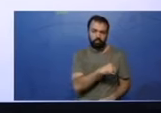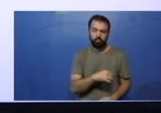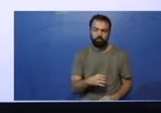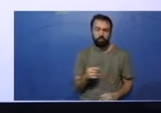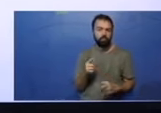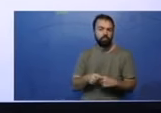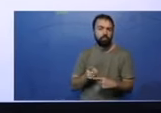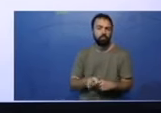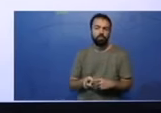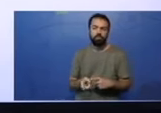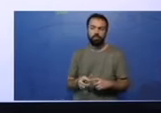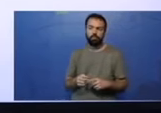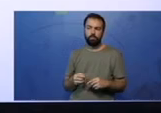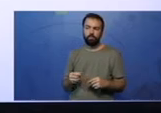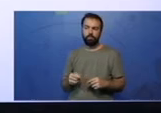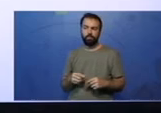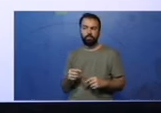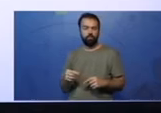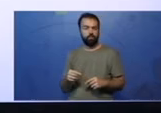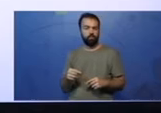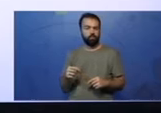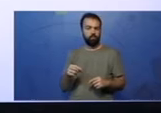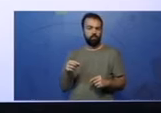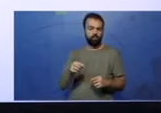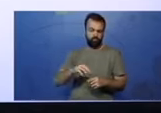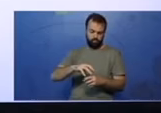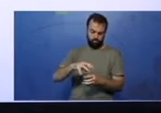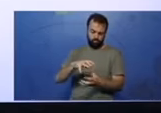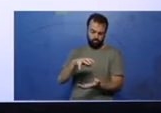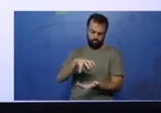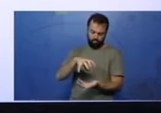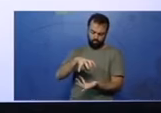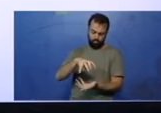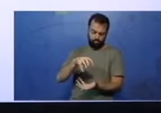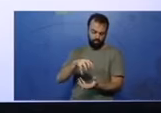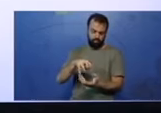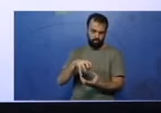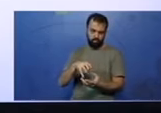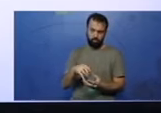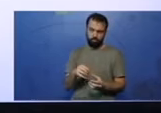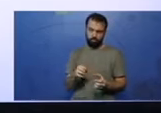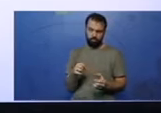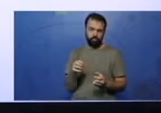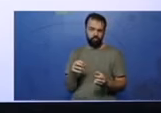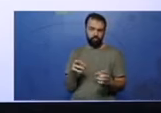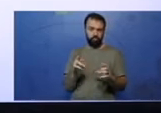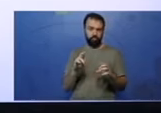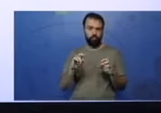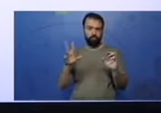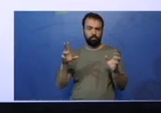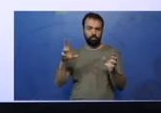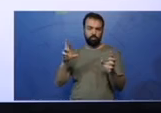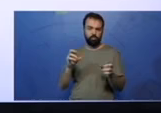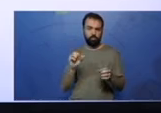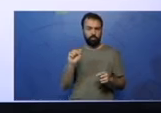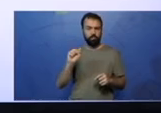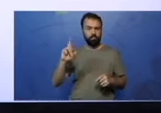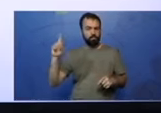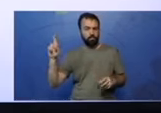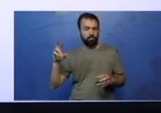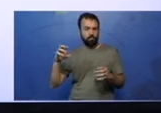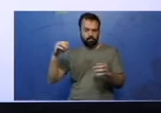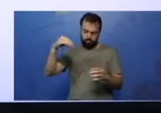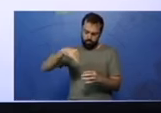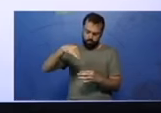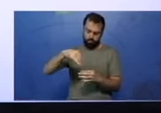esses vapores, eles se agitam, eles são partículas agitadas. E eles não têm por onde sair. A abertura de saída ela é